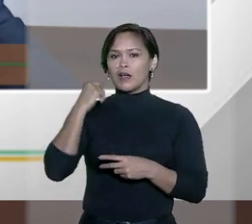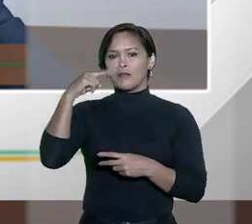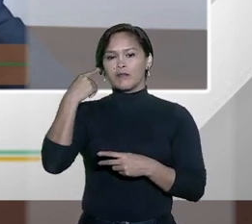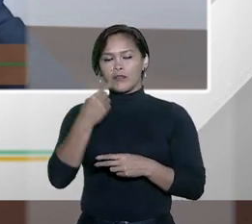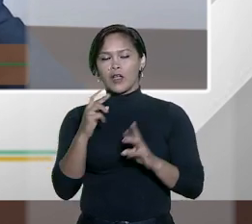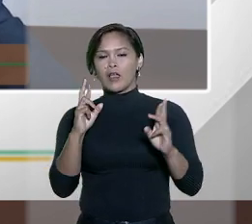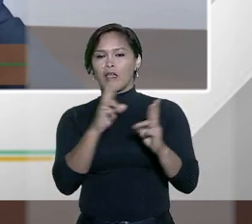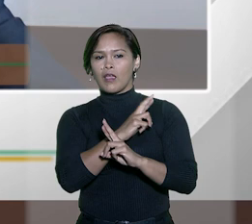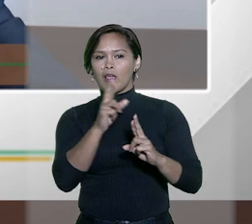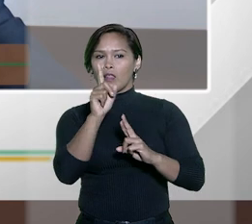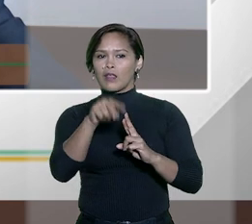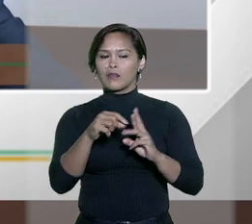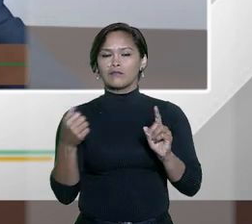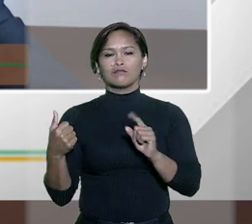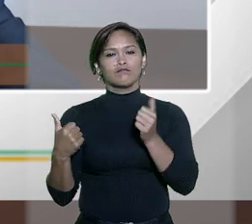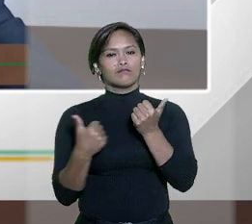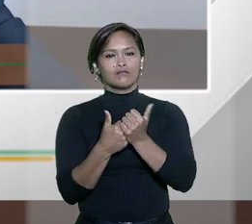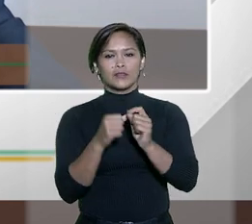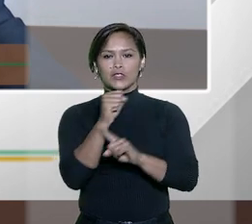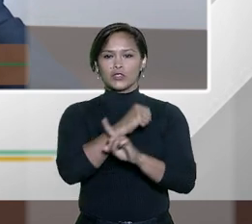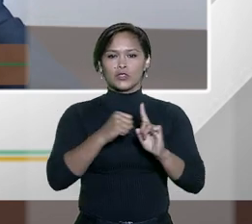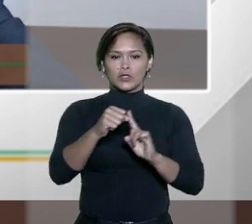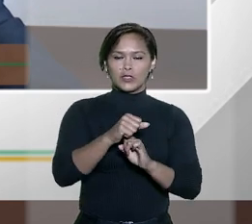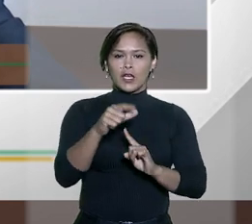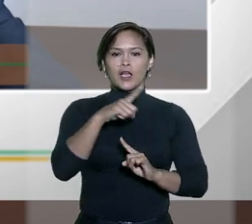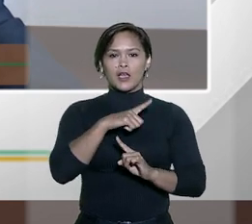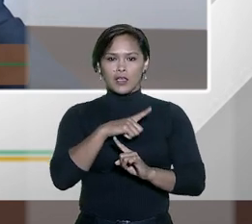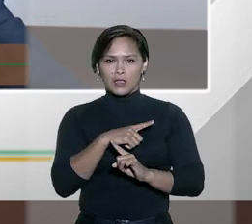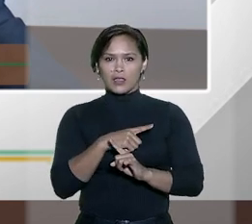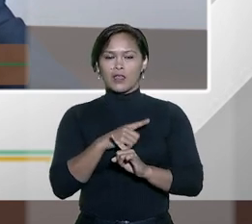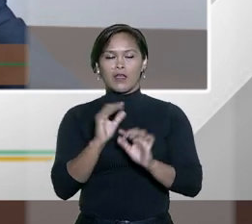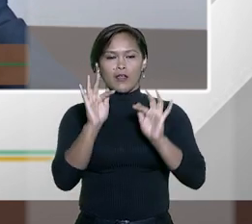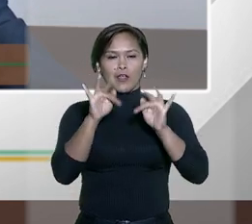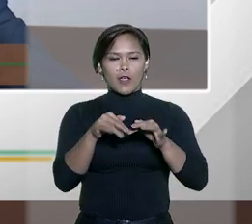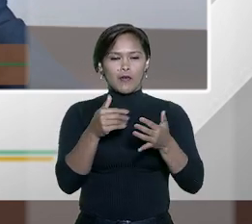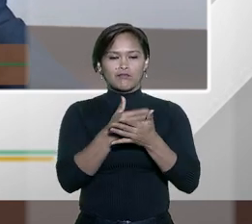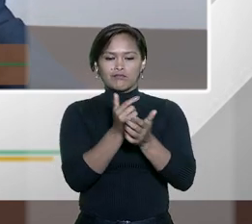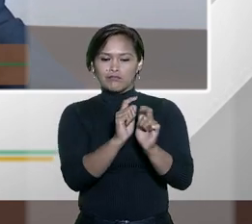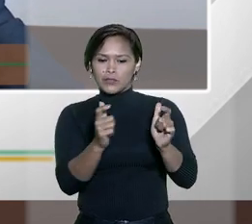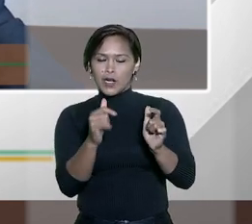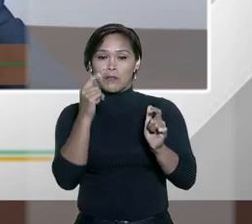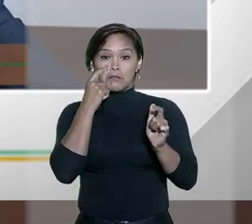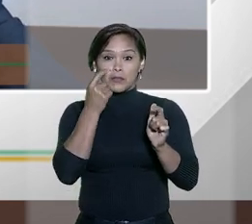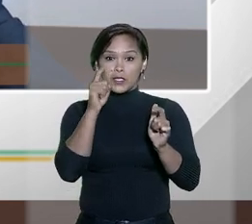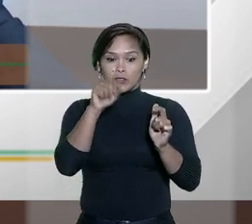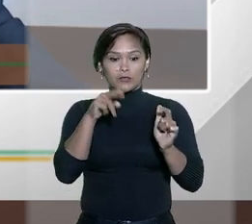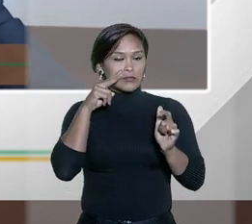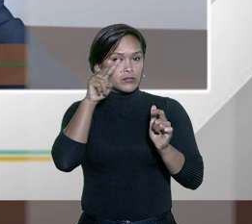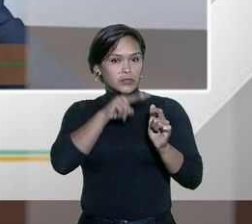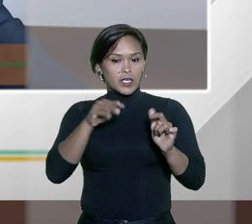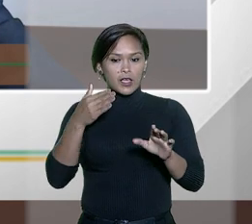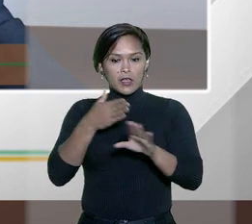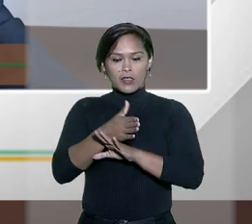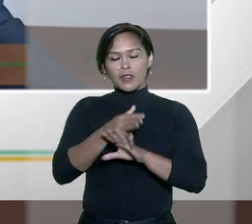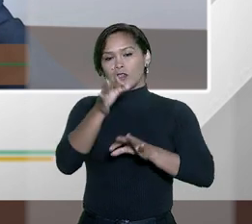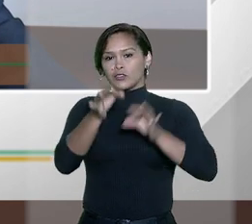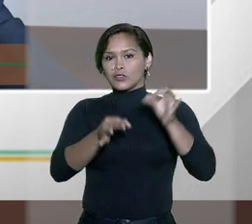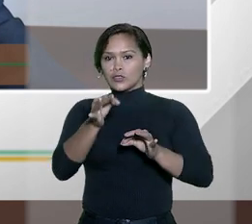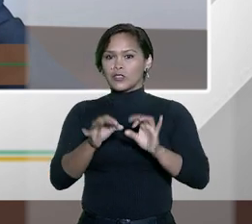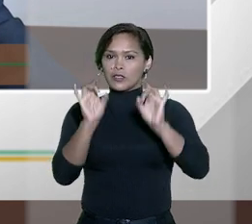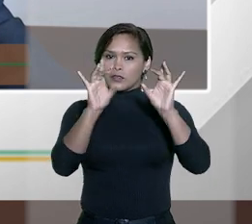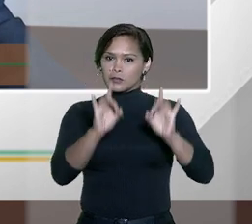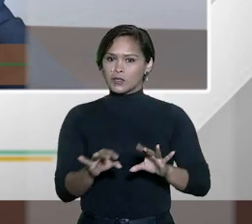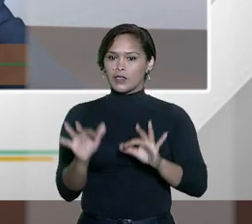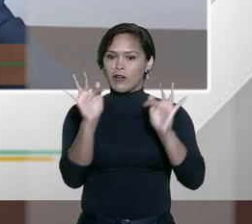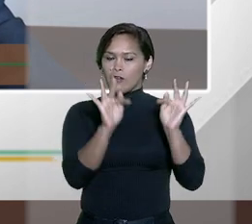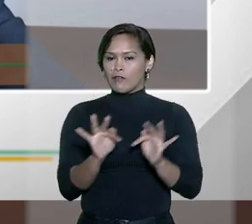advocacia relativa à assistência social, nós temos, enfim, um espaço bem interessante dentro dos juizados especiais